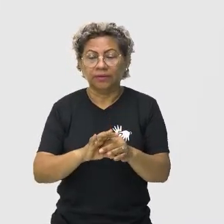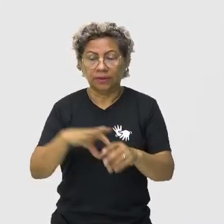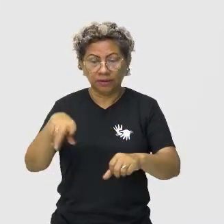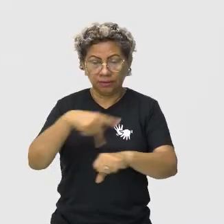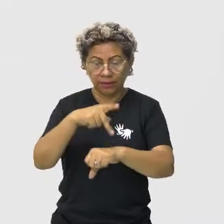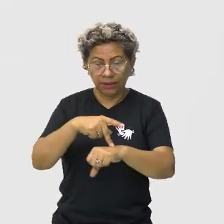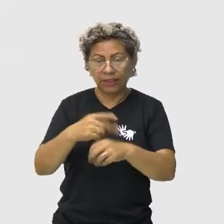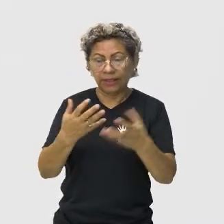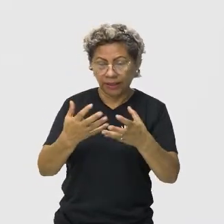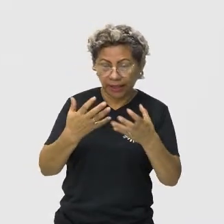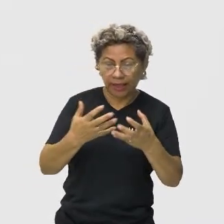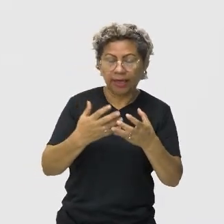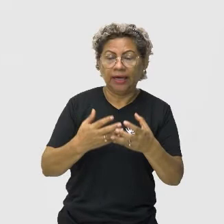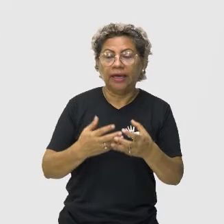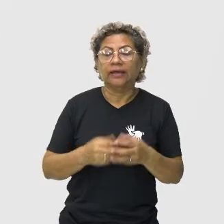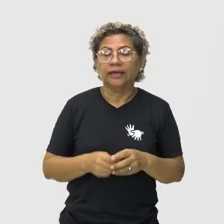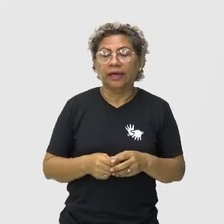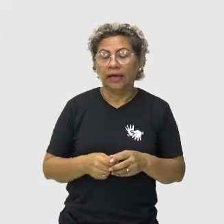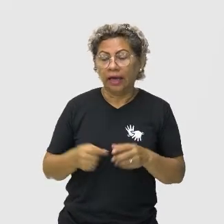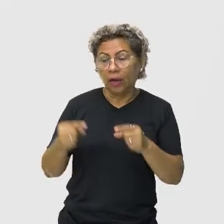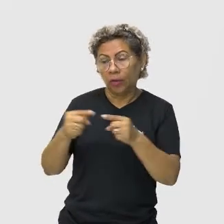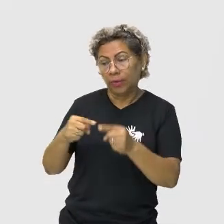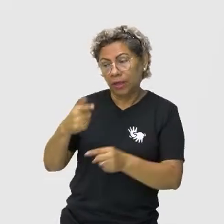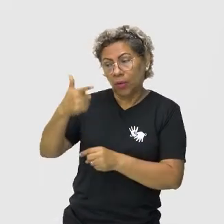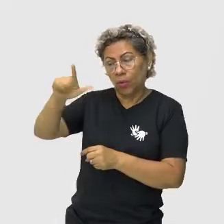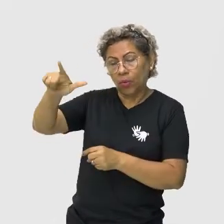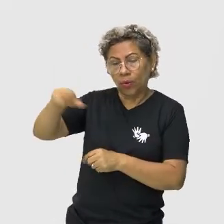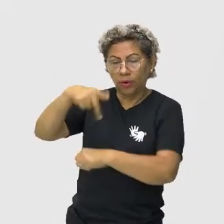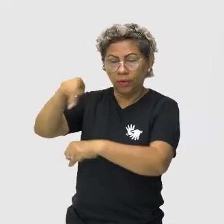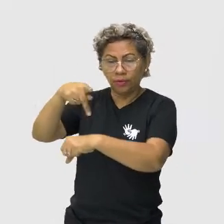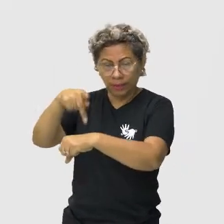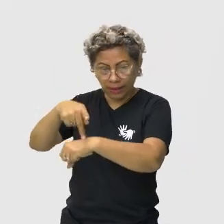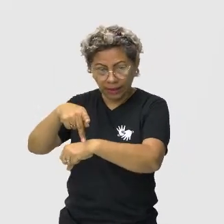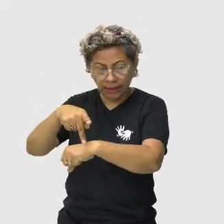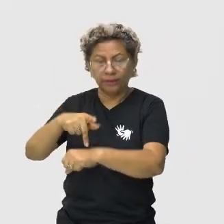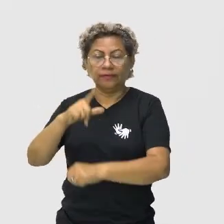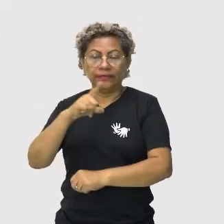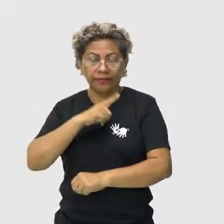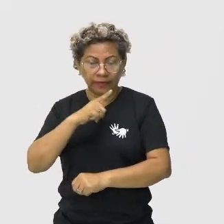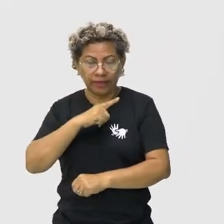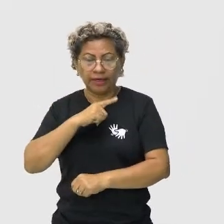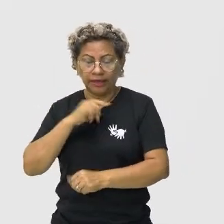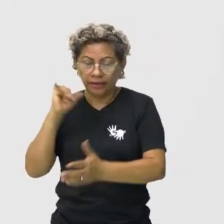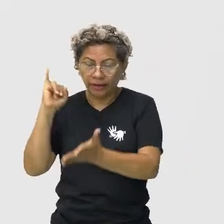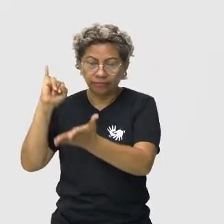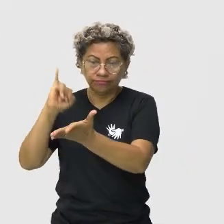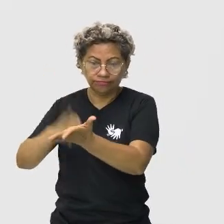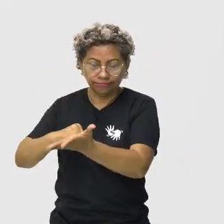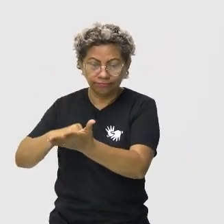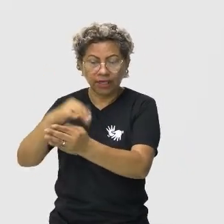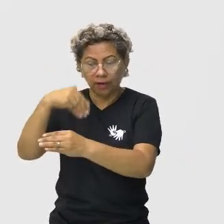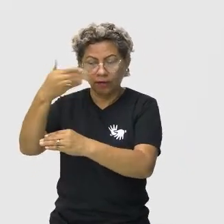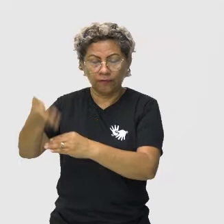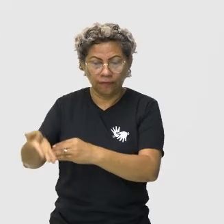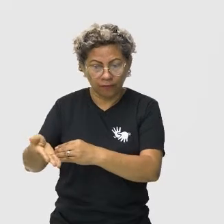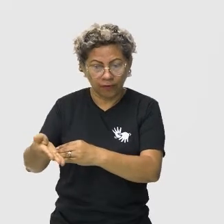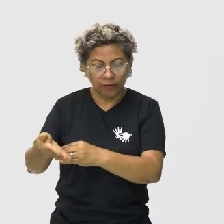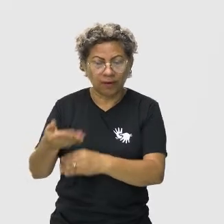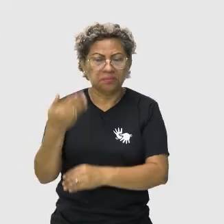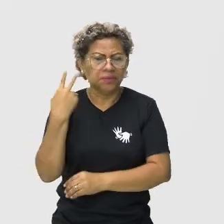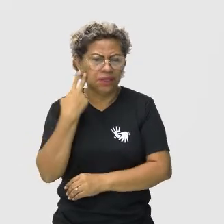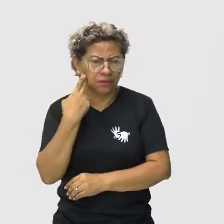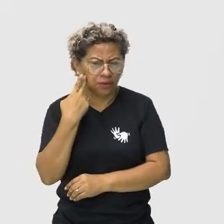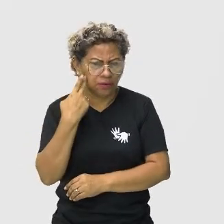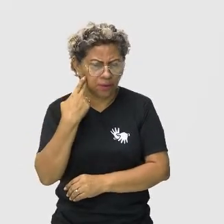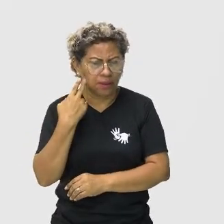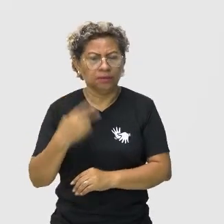conversar com outros países que não fazem parte desse bloco, vai existir essa tarifa externa comum, tá? Que